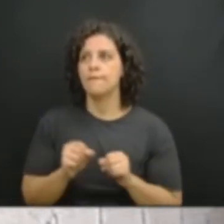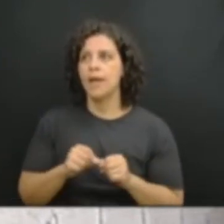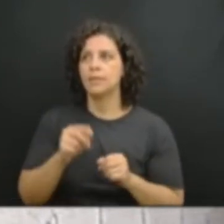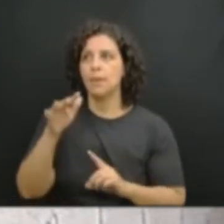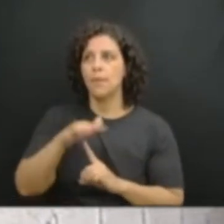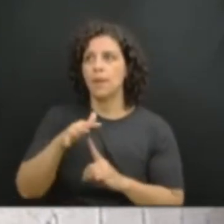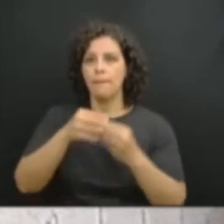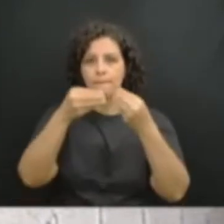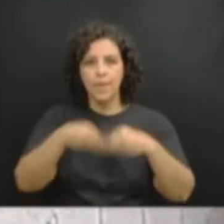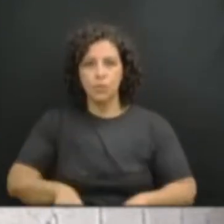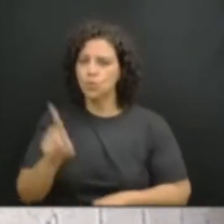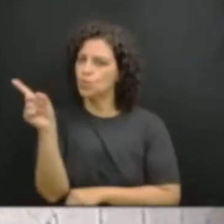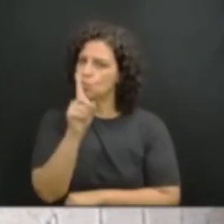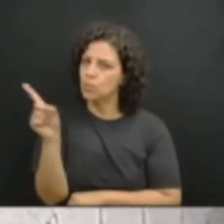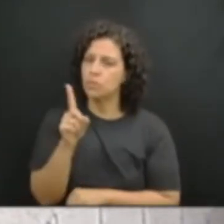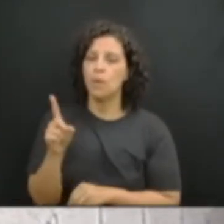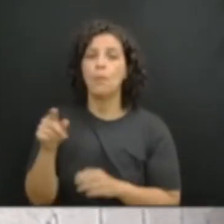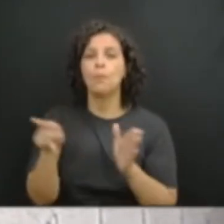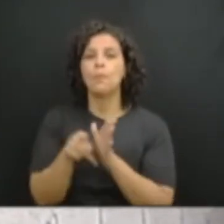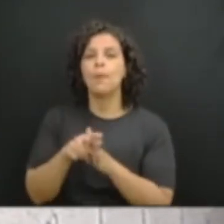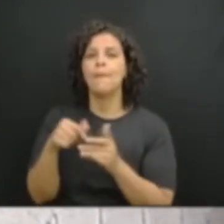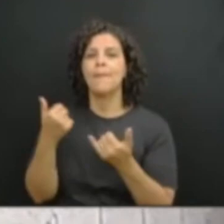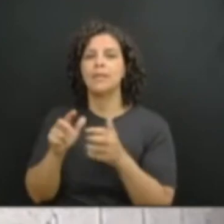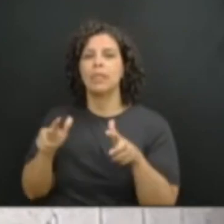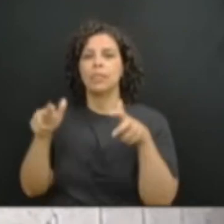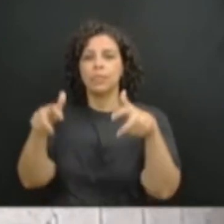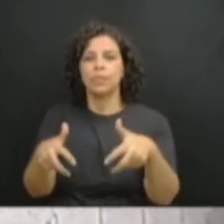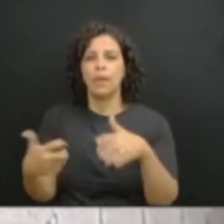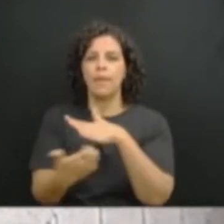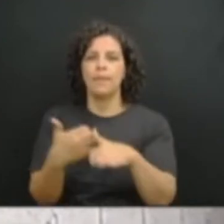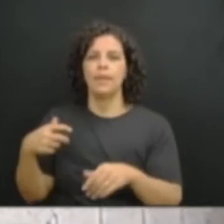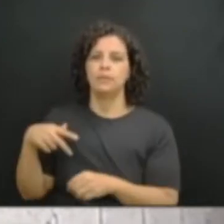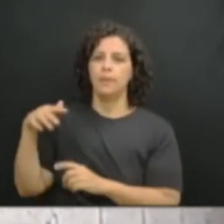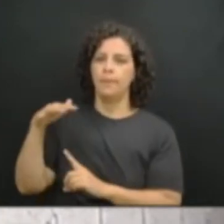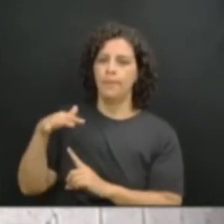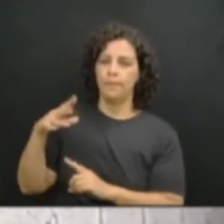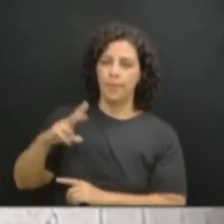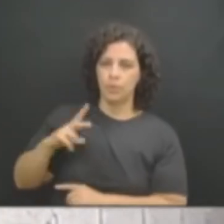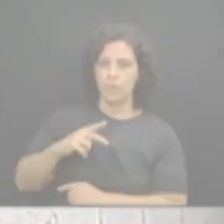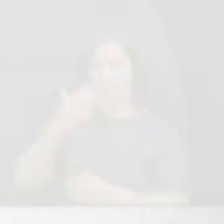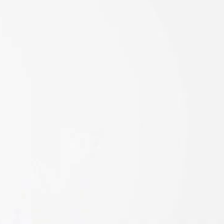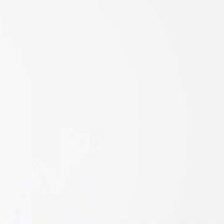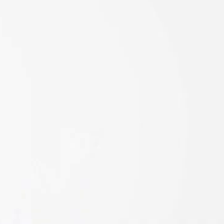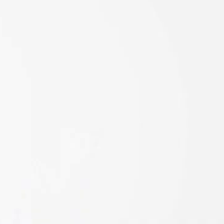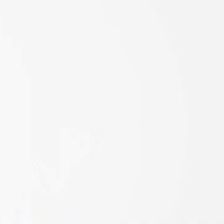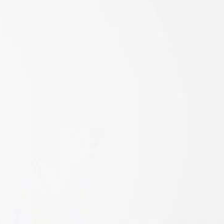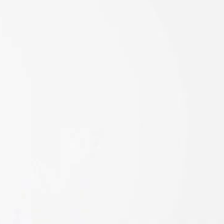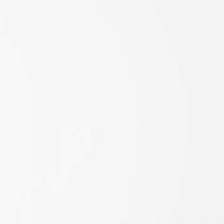Paraná ser refém das garras da iniciativa privada. Obrigado, presidente.